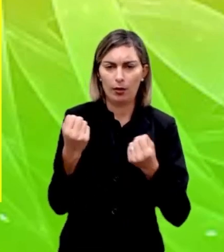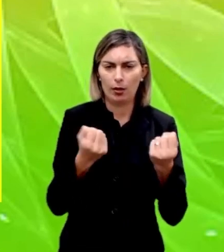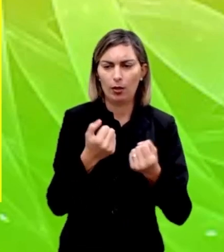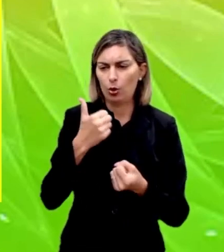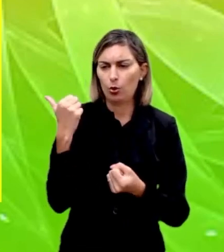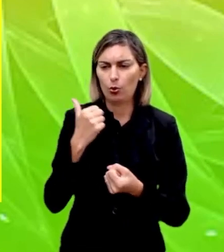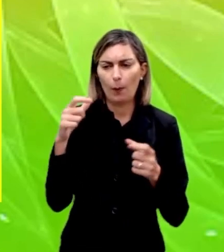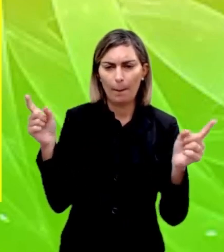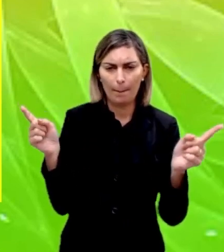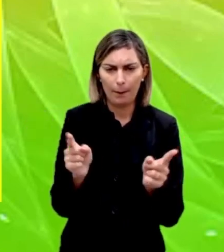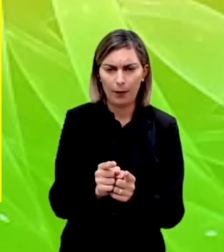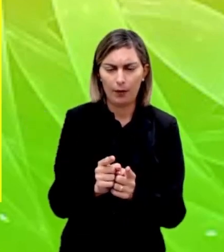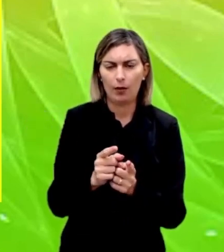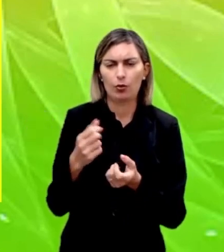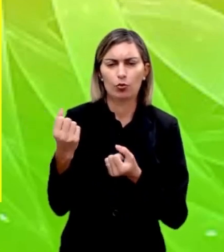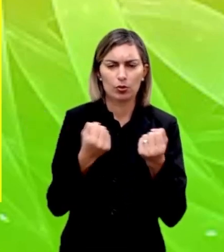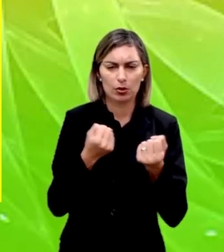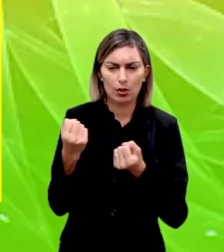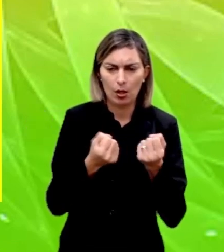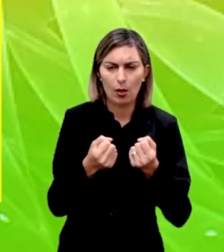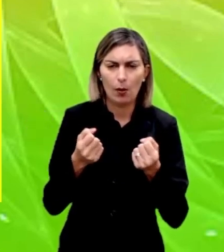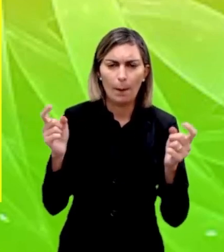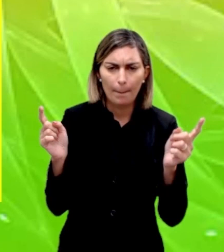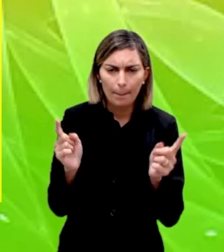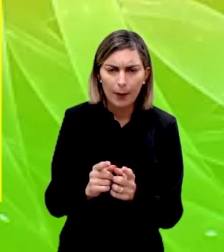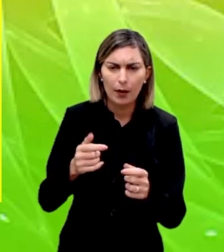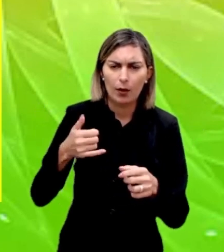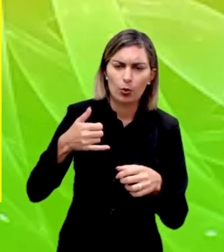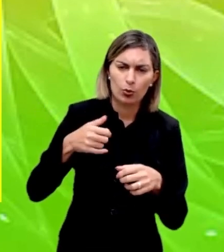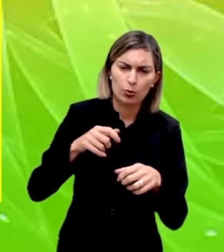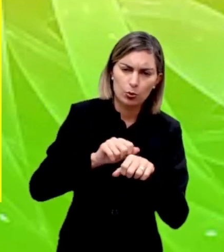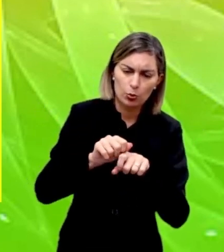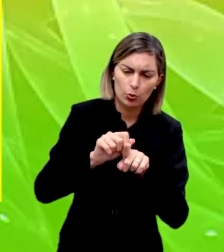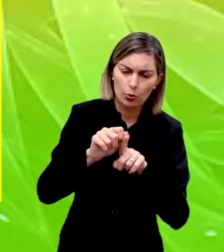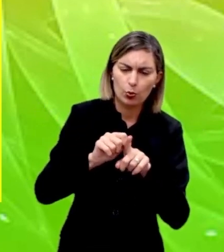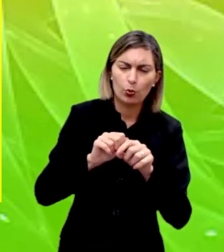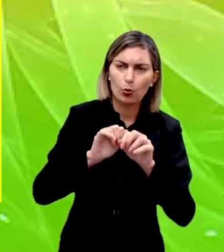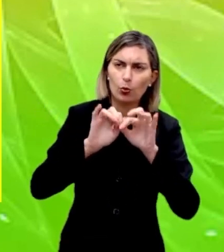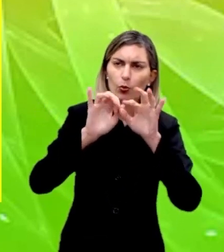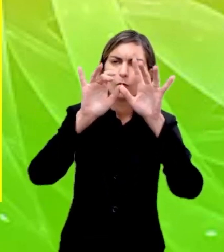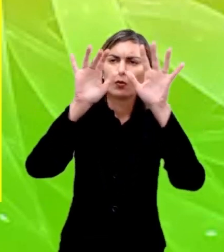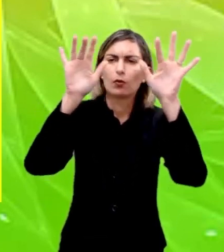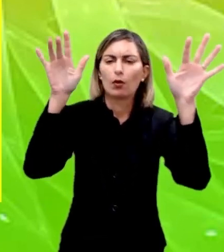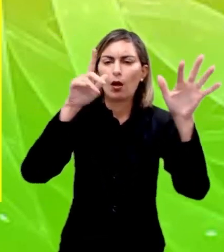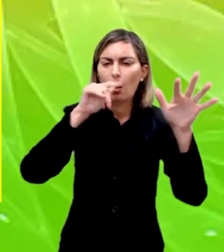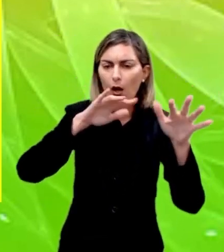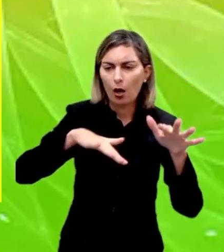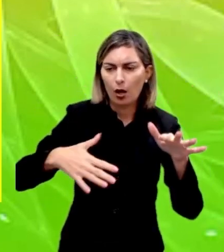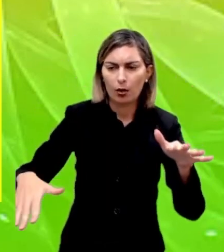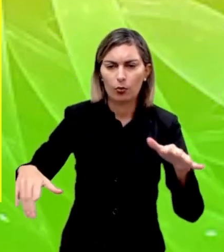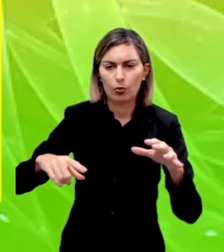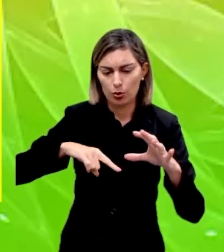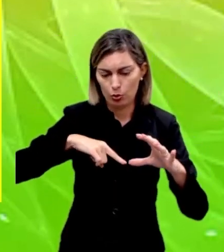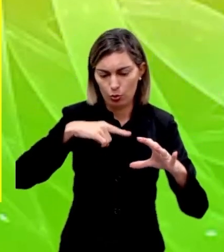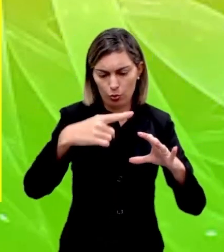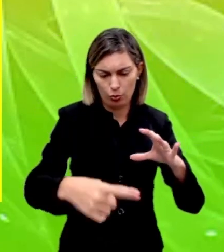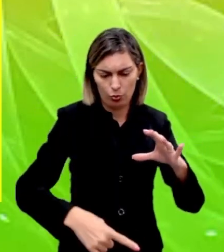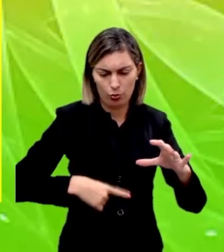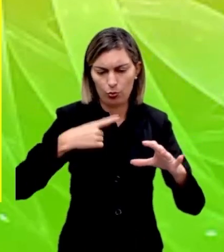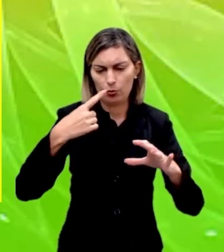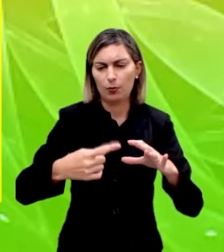Menos carros, menos microplástico no ar e na água. Os pneus dos carros com o atrito